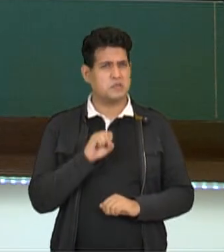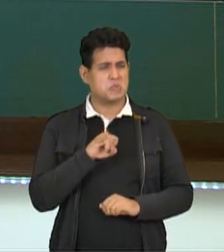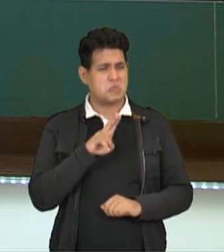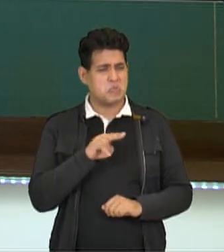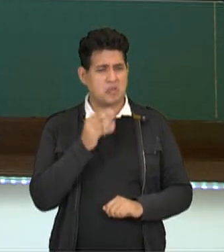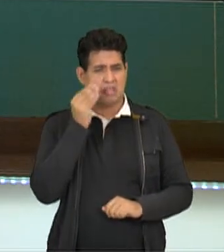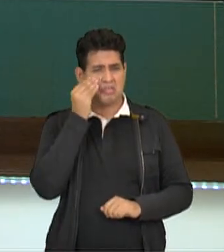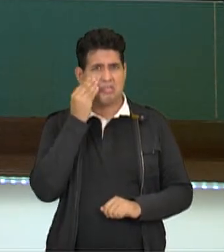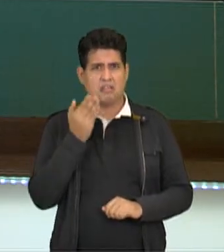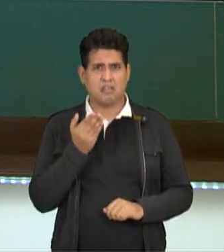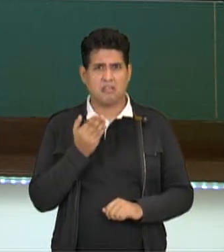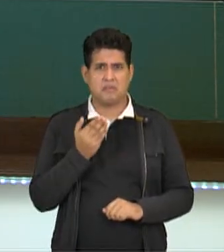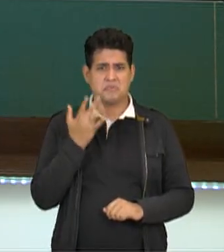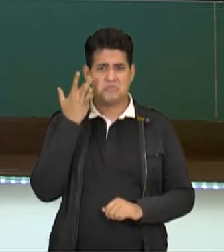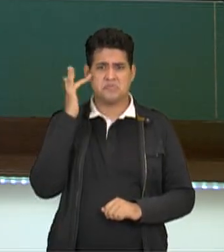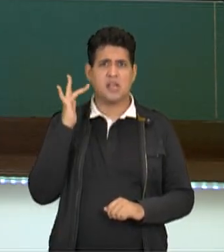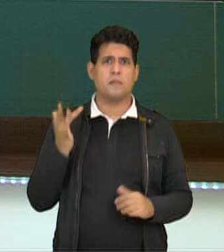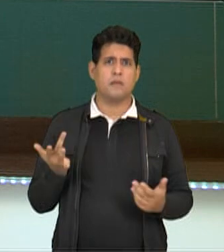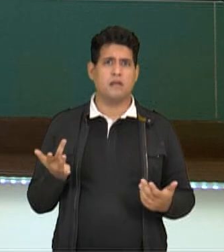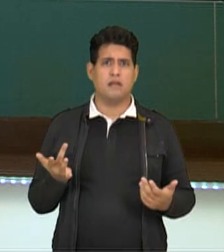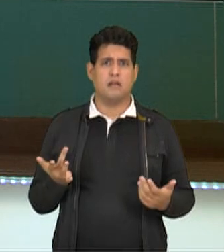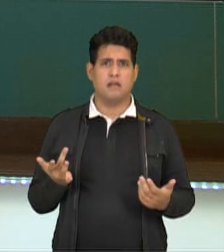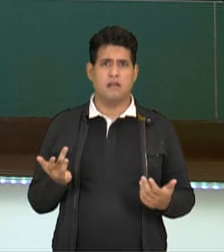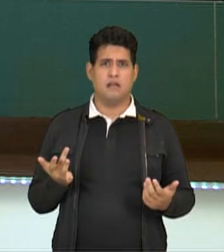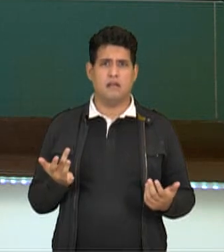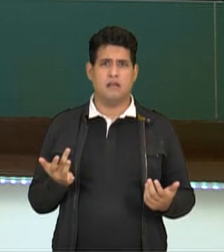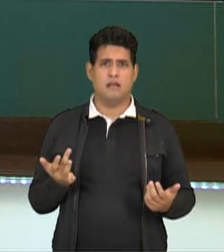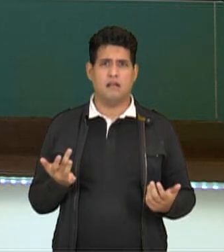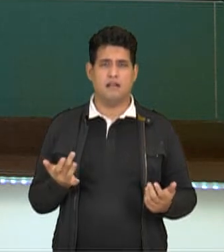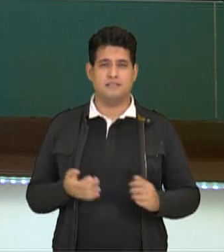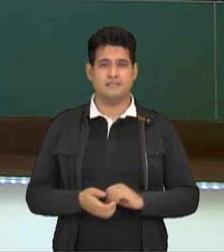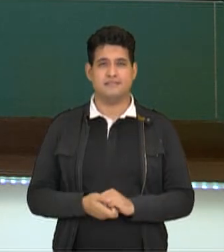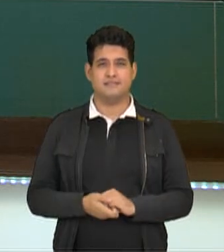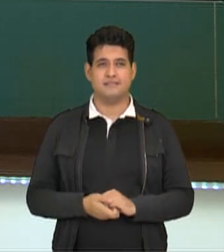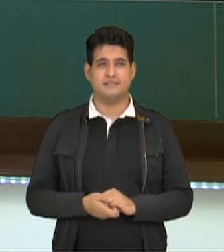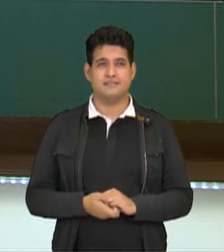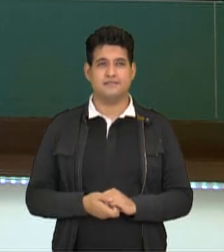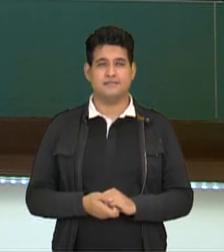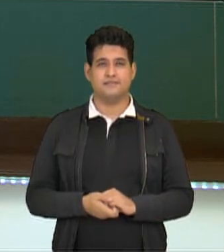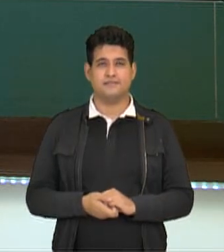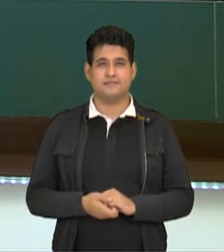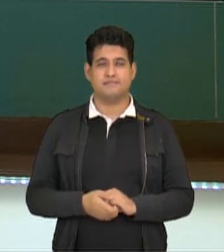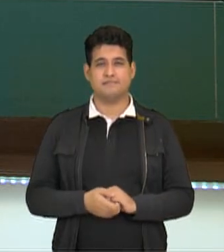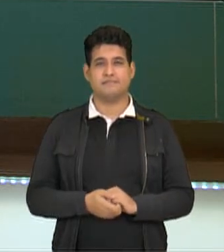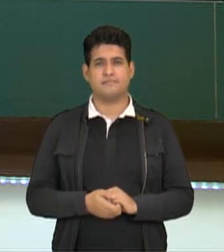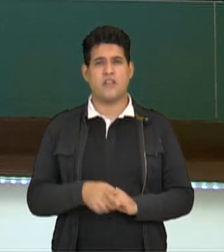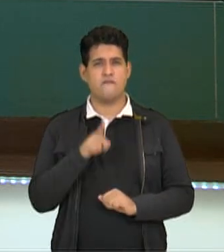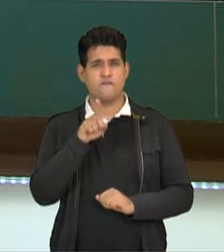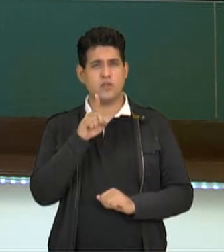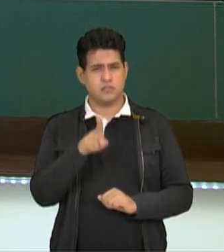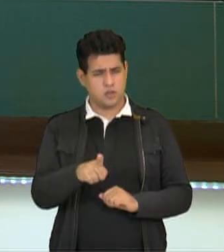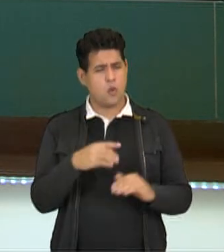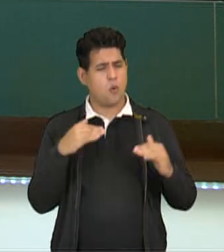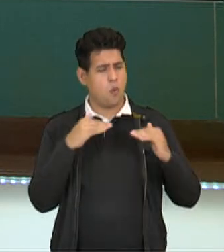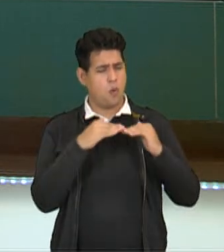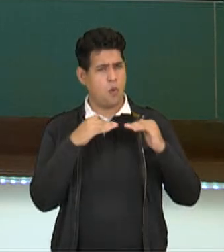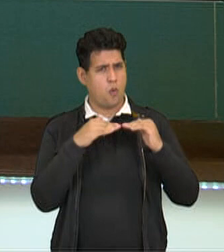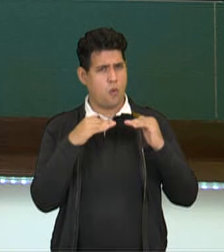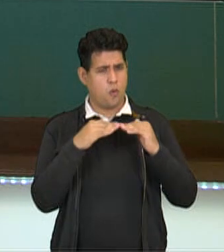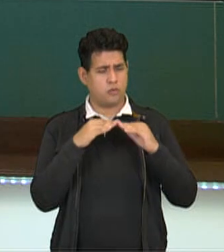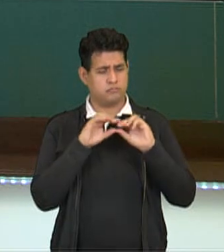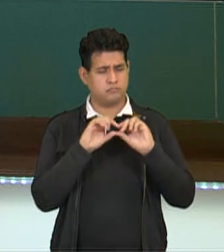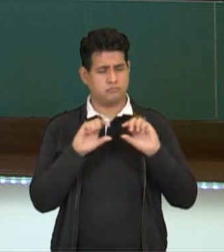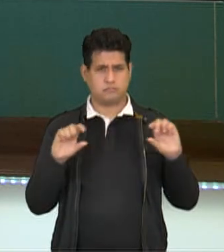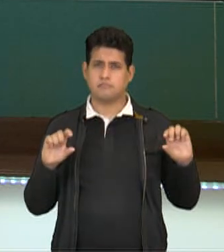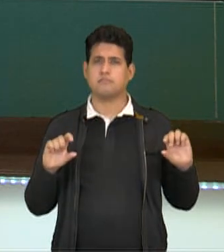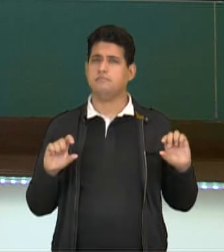tentar, você nunca saberá, né? Do you agree with this quote? Você concorda com essa